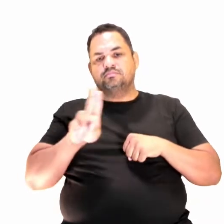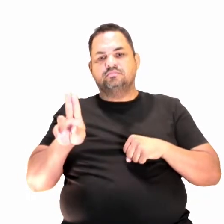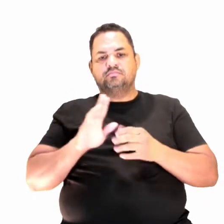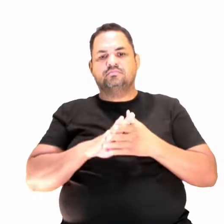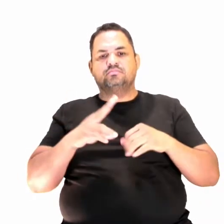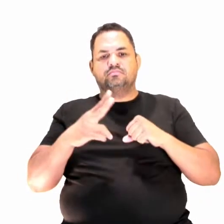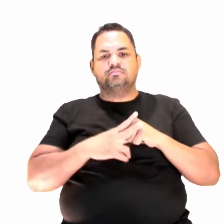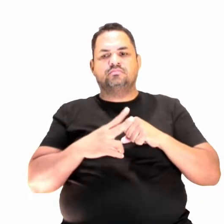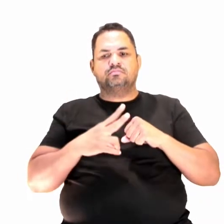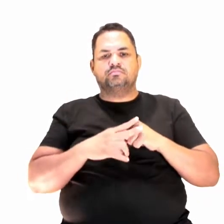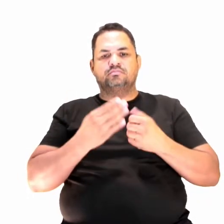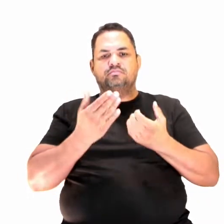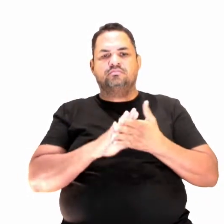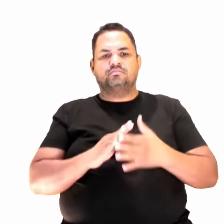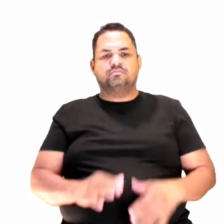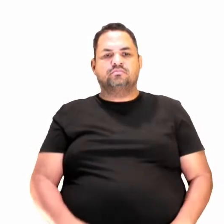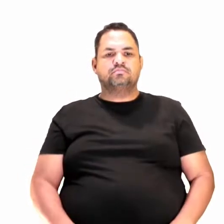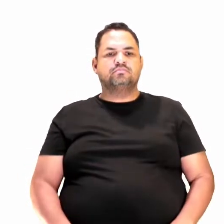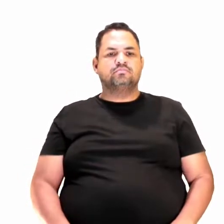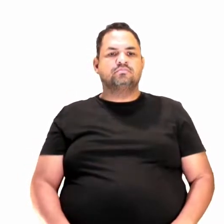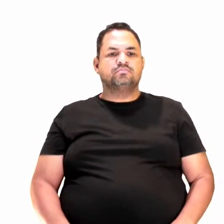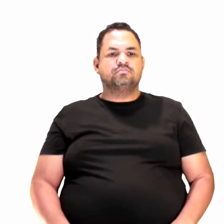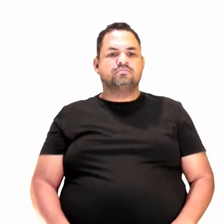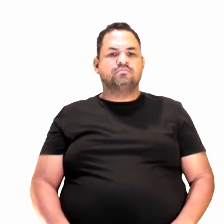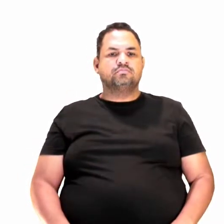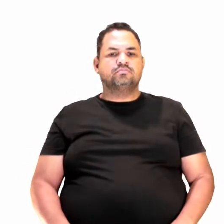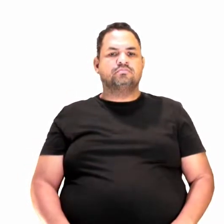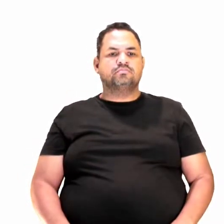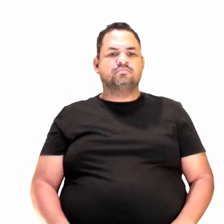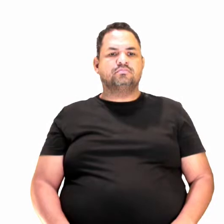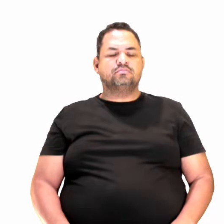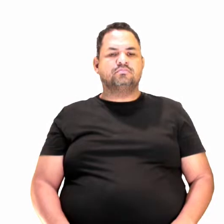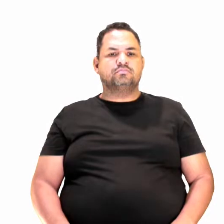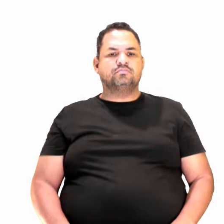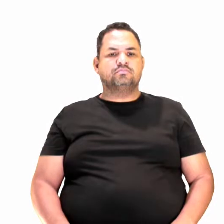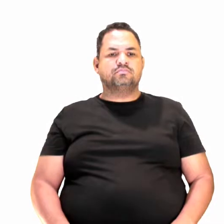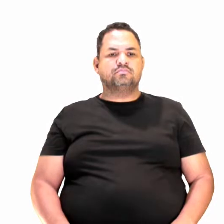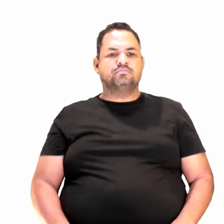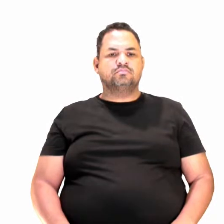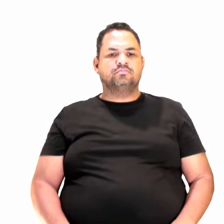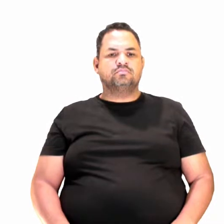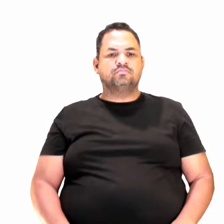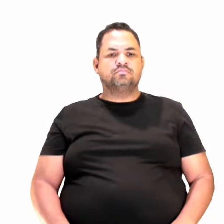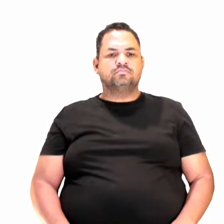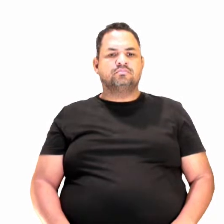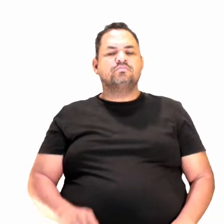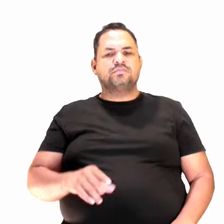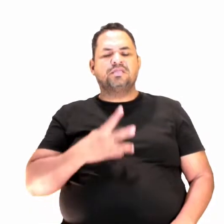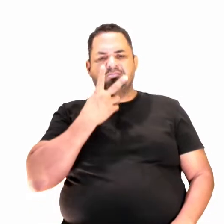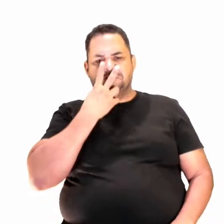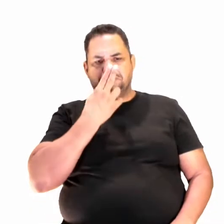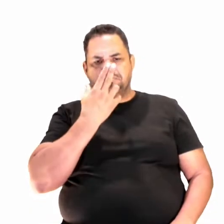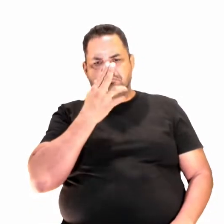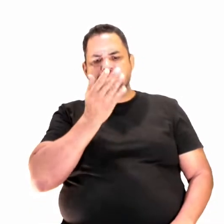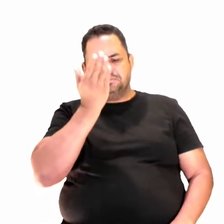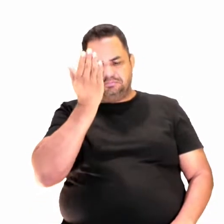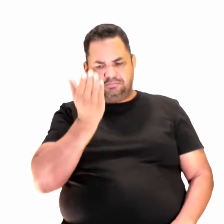ou a irmã dela. E aí, vamos ler?